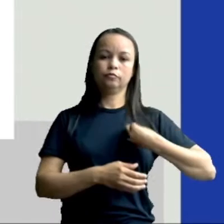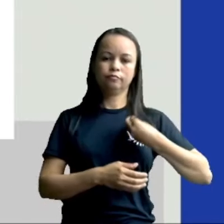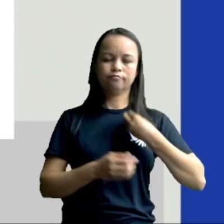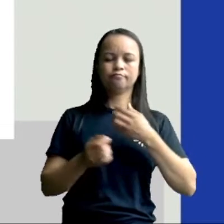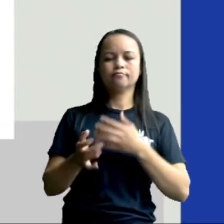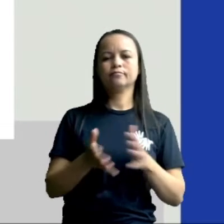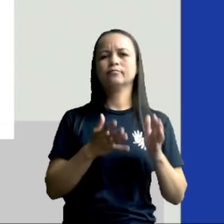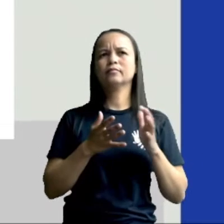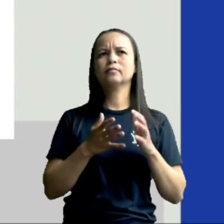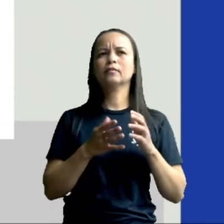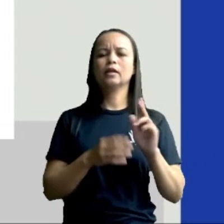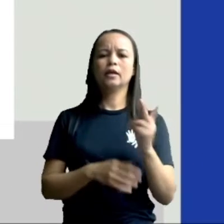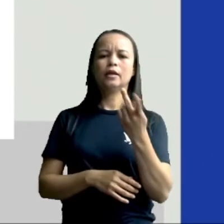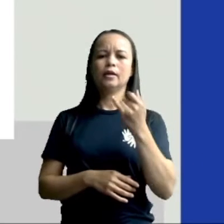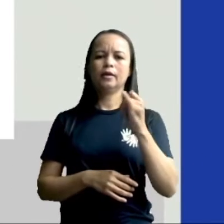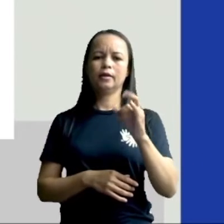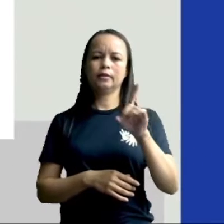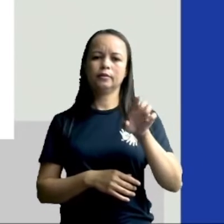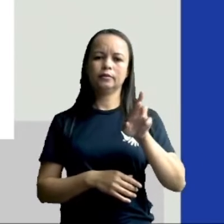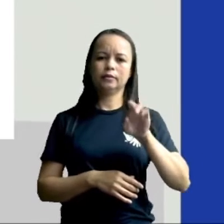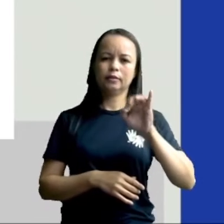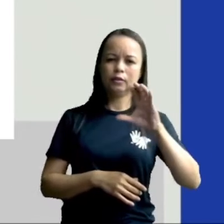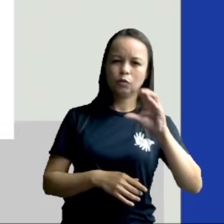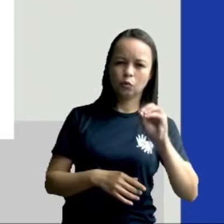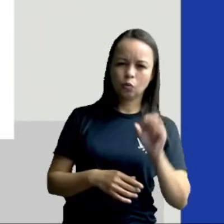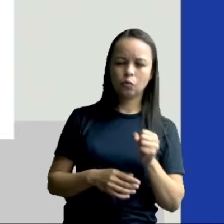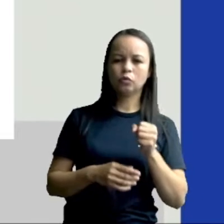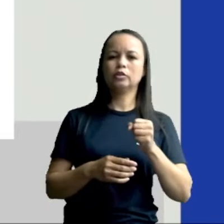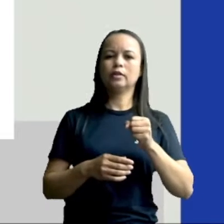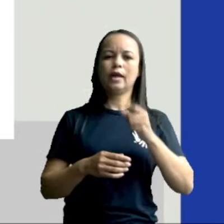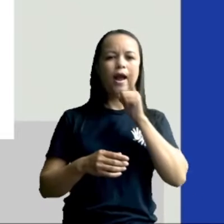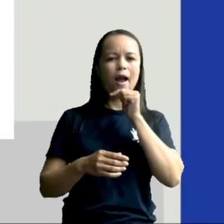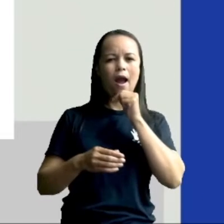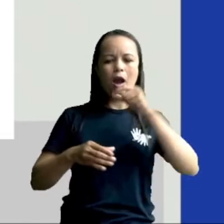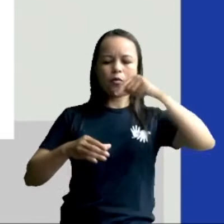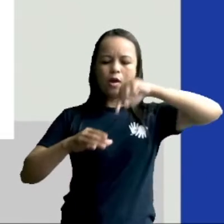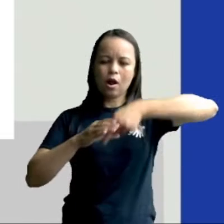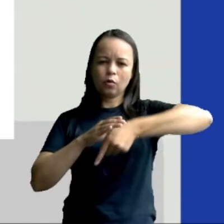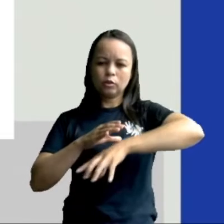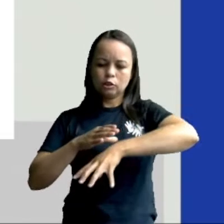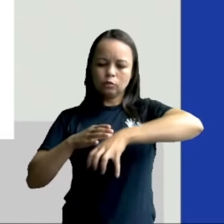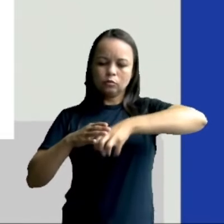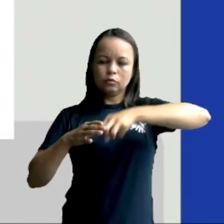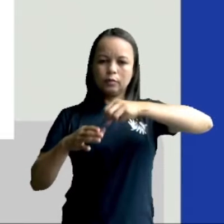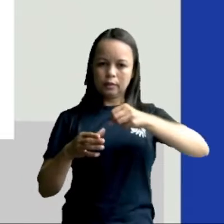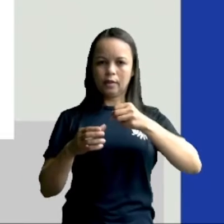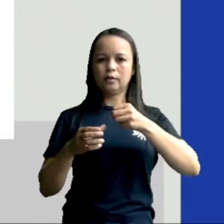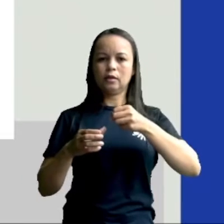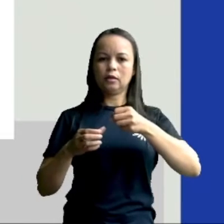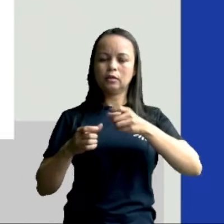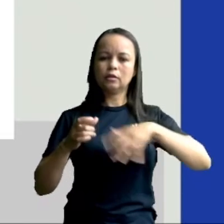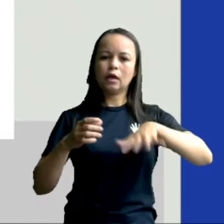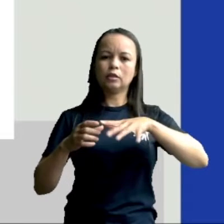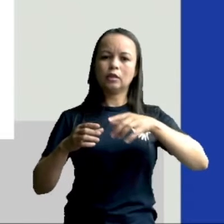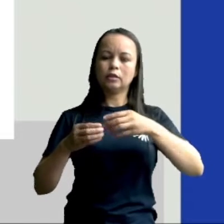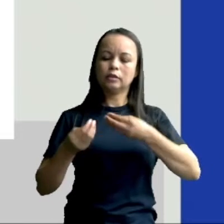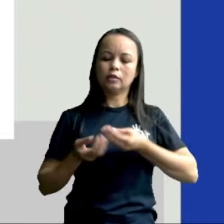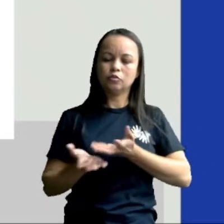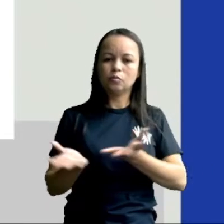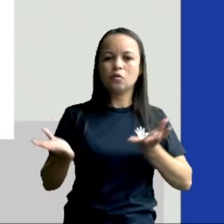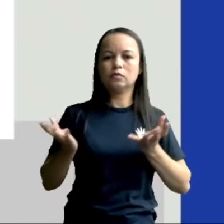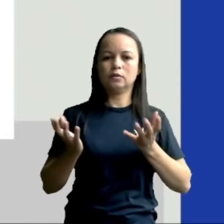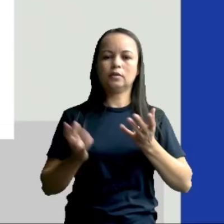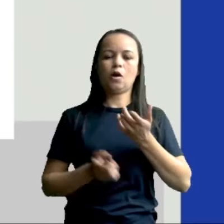Hídricos, quantidade de água superficial e subterrânea que está disposto à disposição